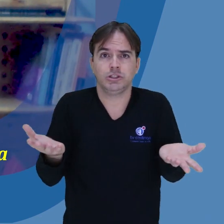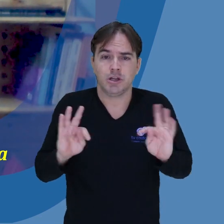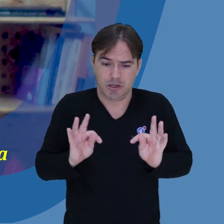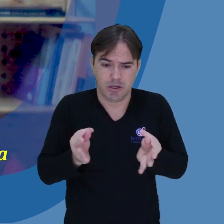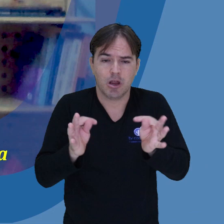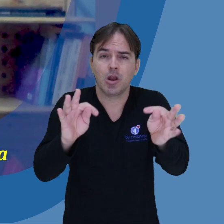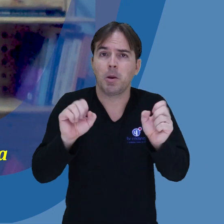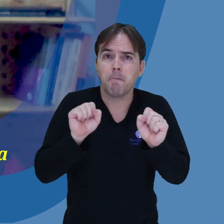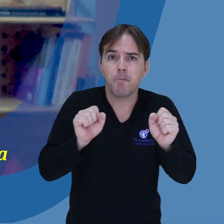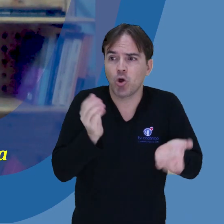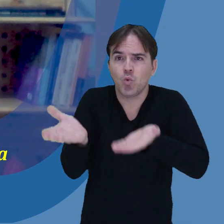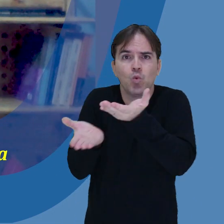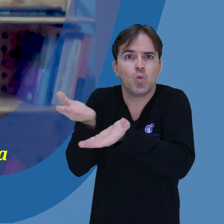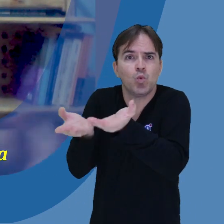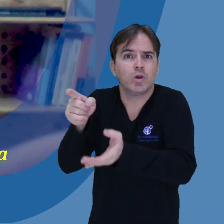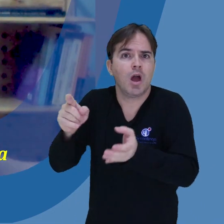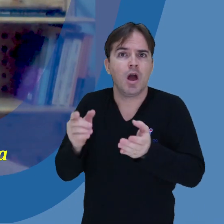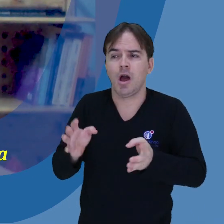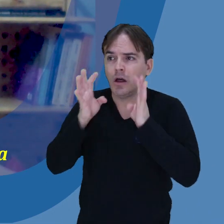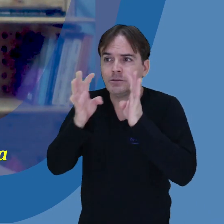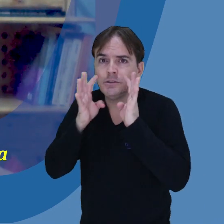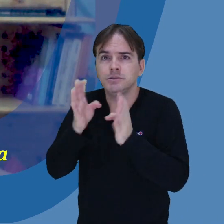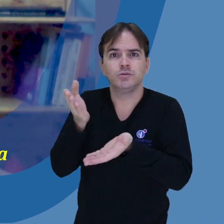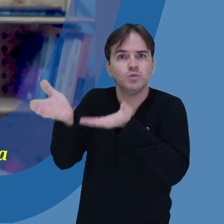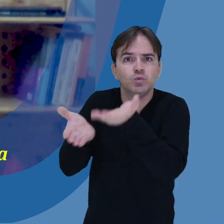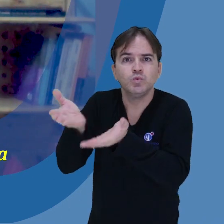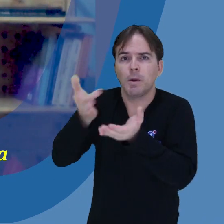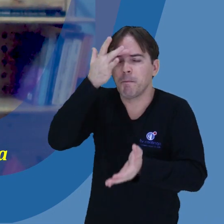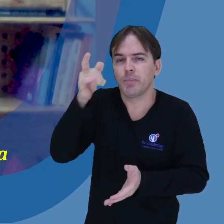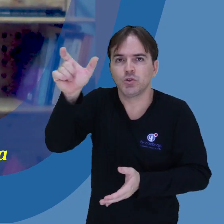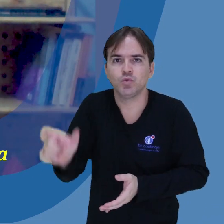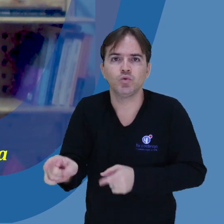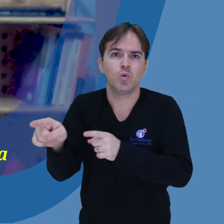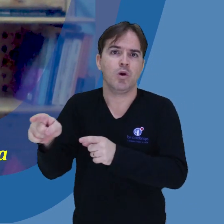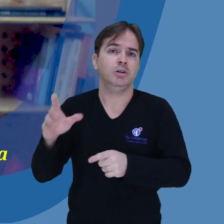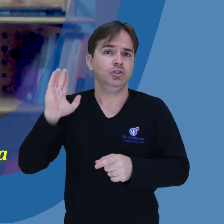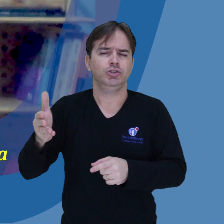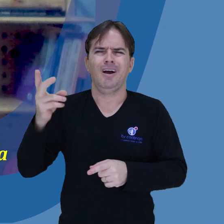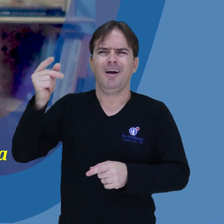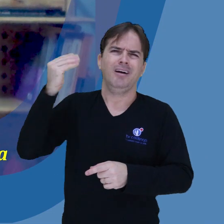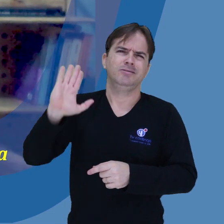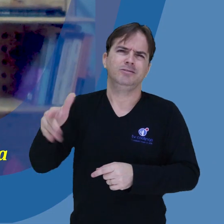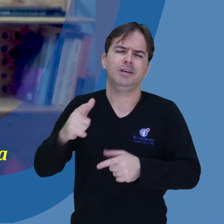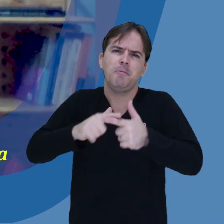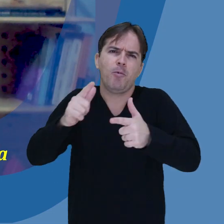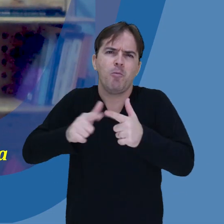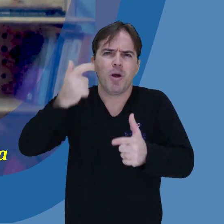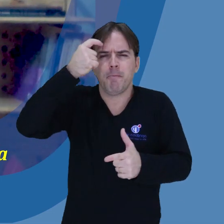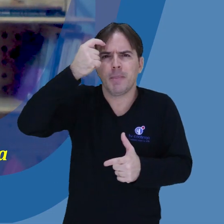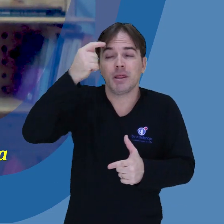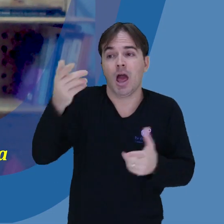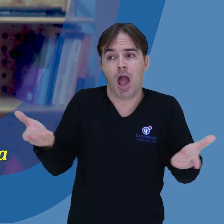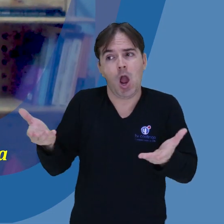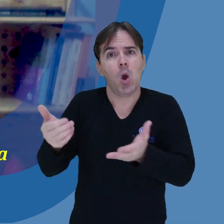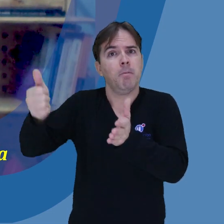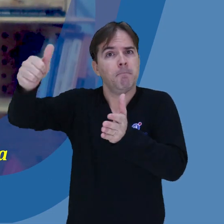para ofertar, garantir a manutenção desse cuidado para quem já vinha precisando e que agora está numa situação